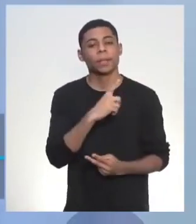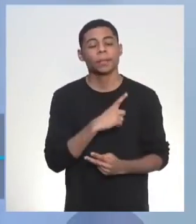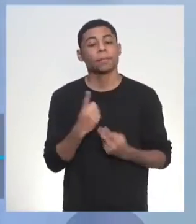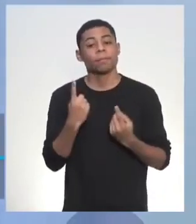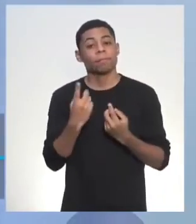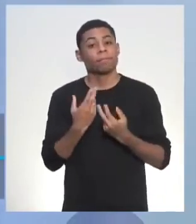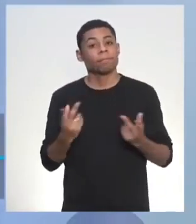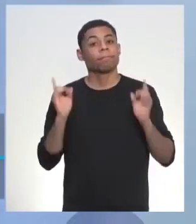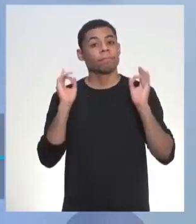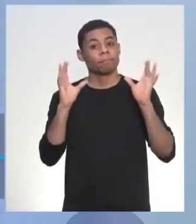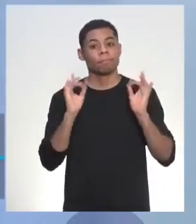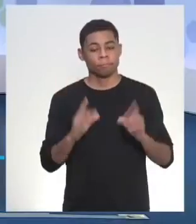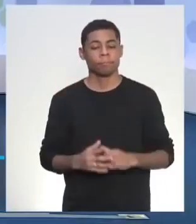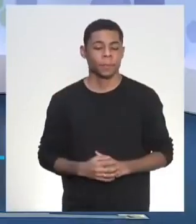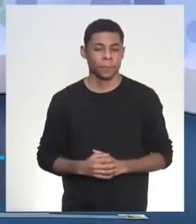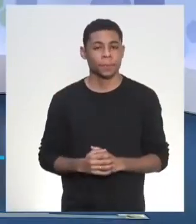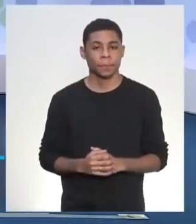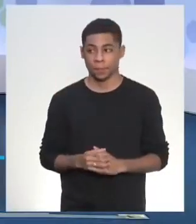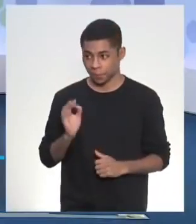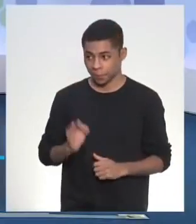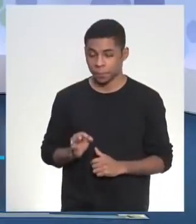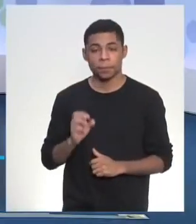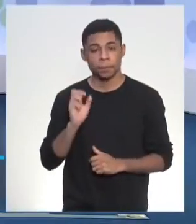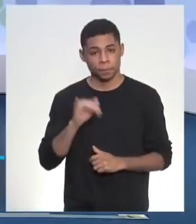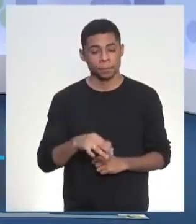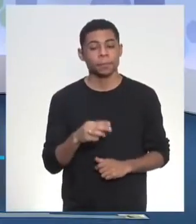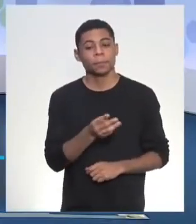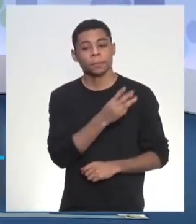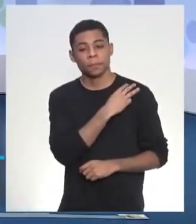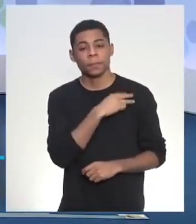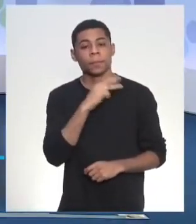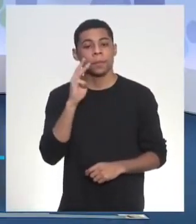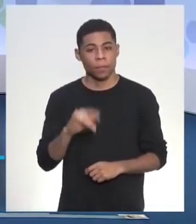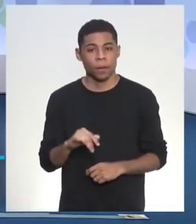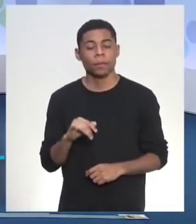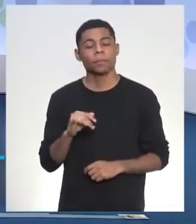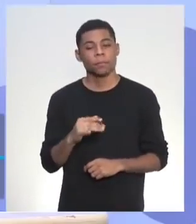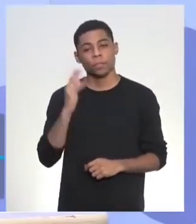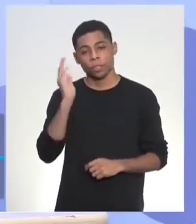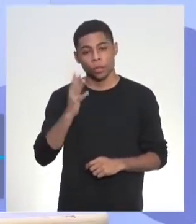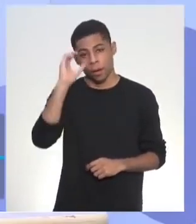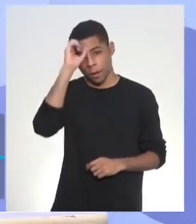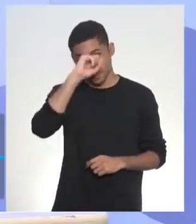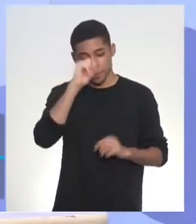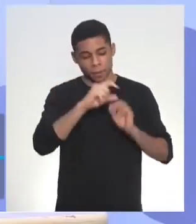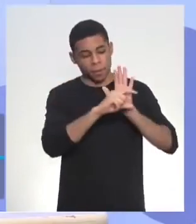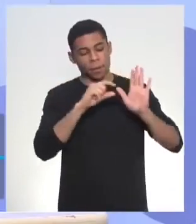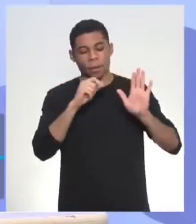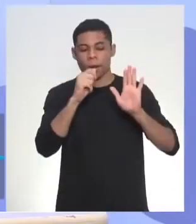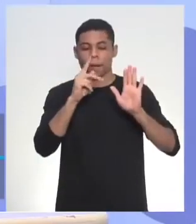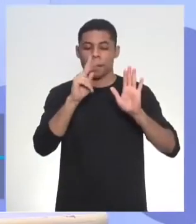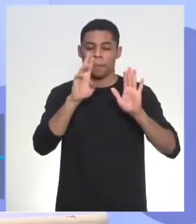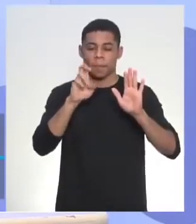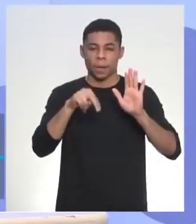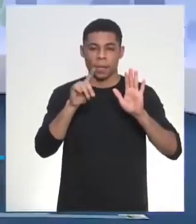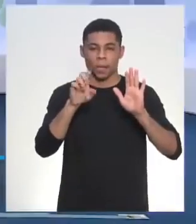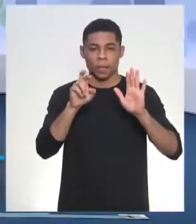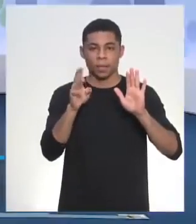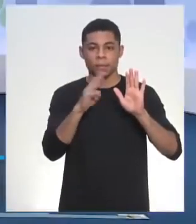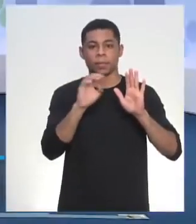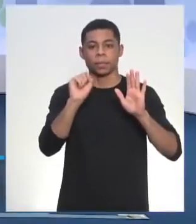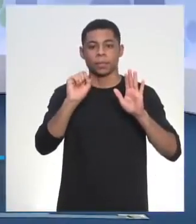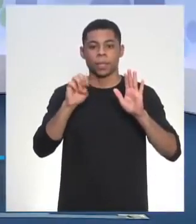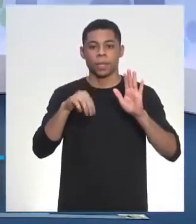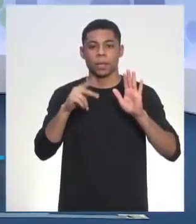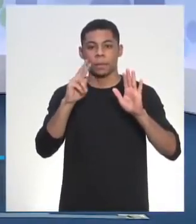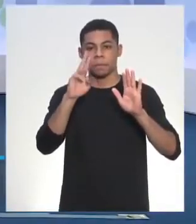trabalhar, não tem, professor? Ah, tem, né? No terceirão, eles já vão usar o caderno Aprender Sempre. E você já está toda... Já dá